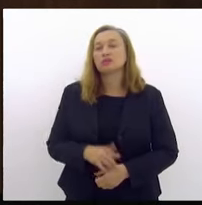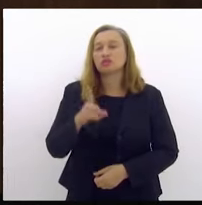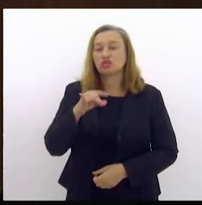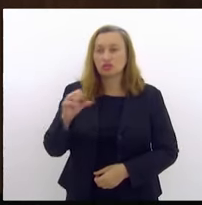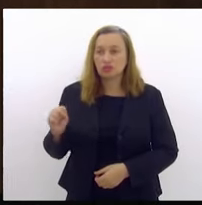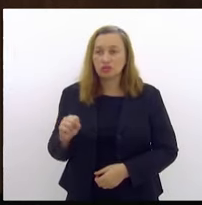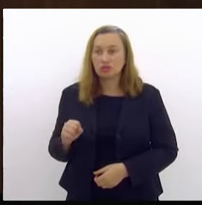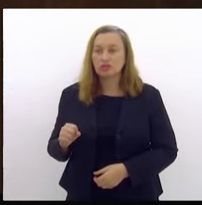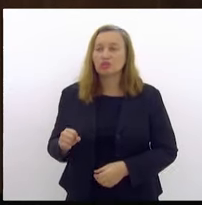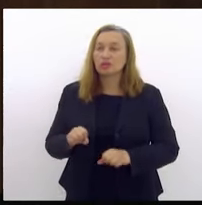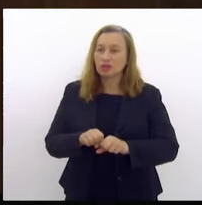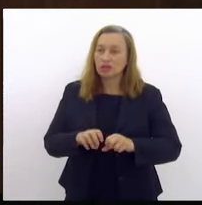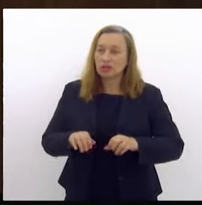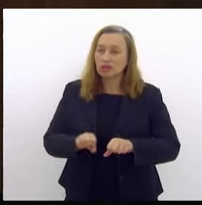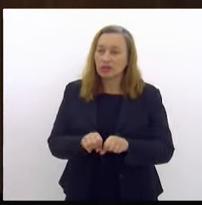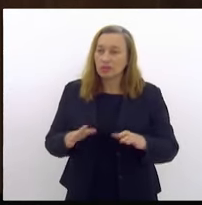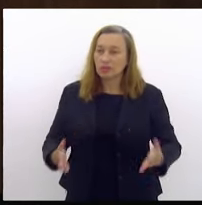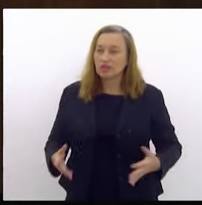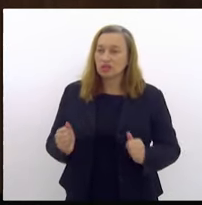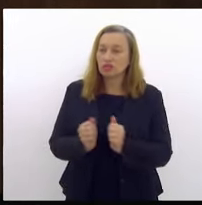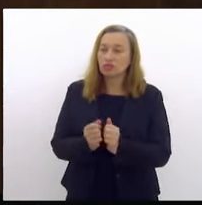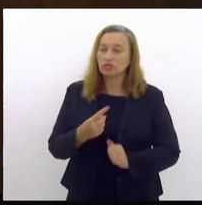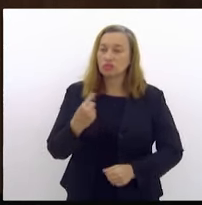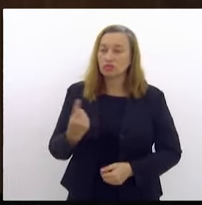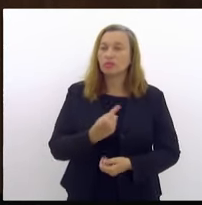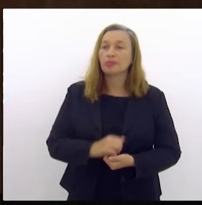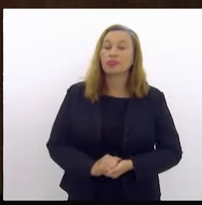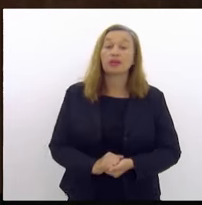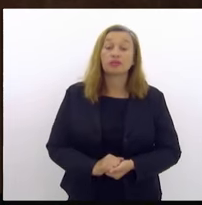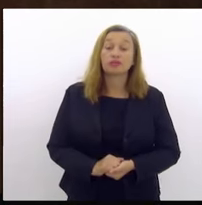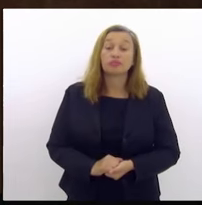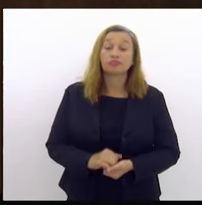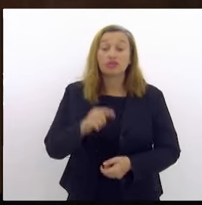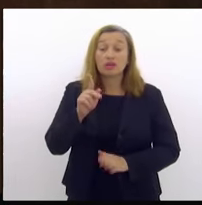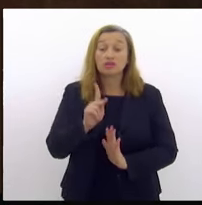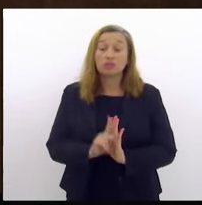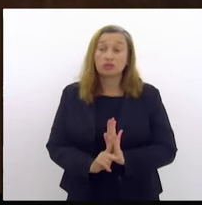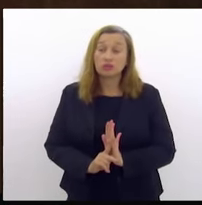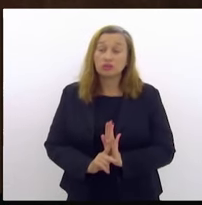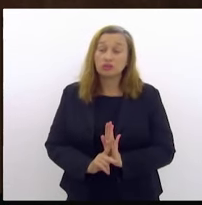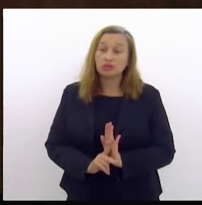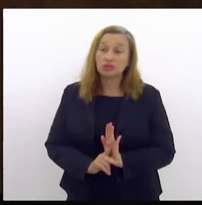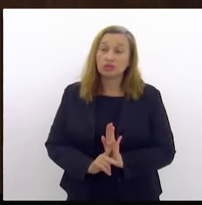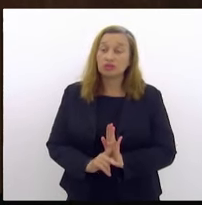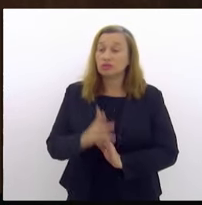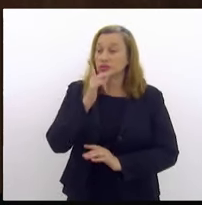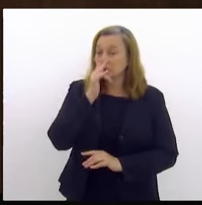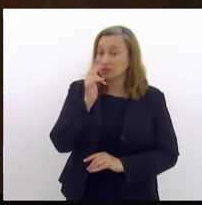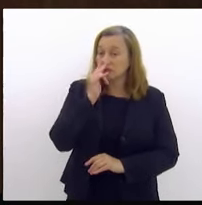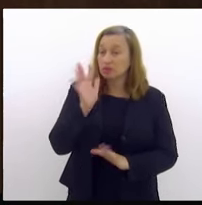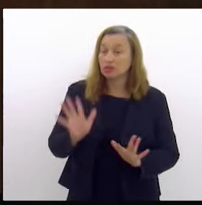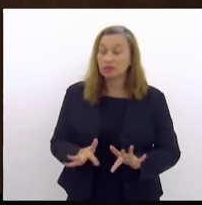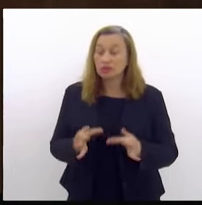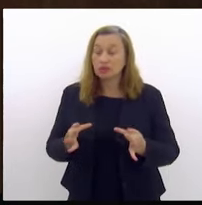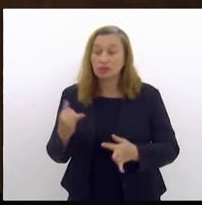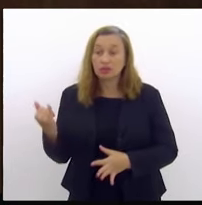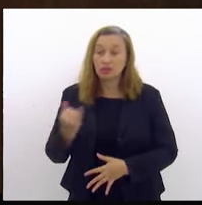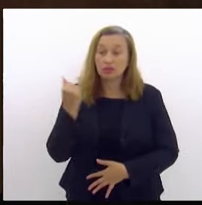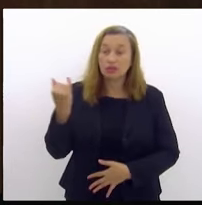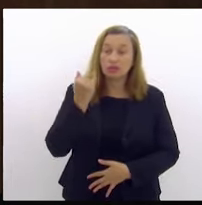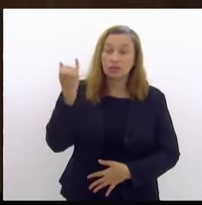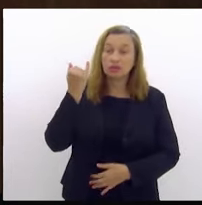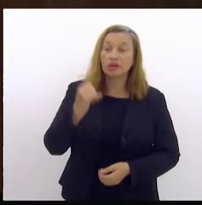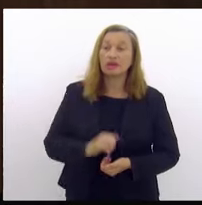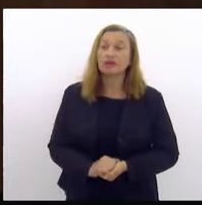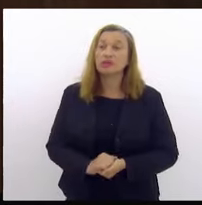Dionísio, que está aqui na mesa conosco, Dionísio Lins. Esse projeto parece que é simples, mas é muito importante, porque